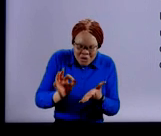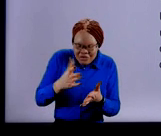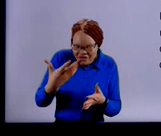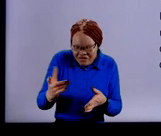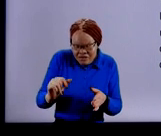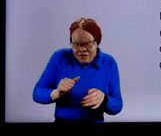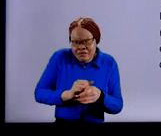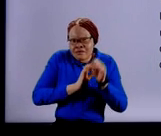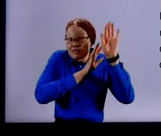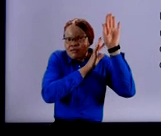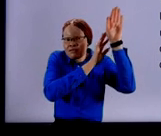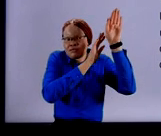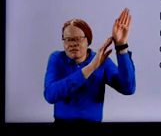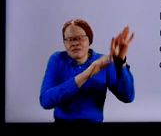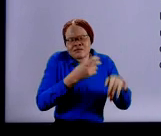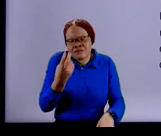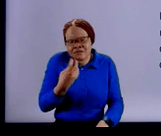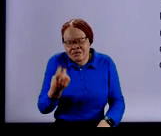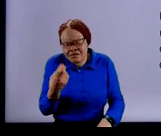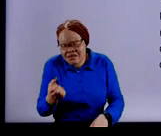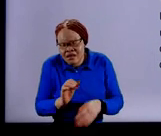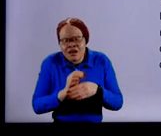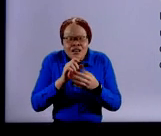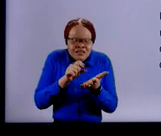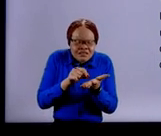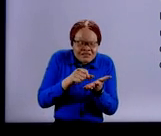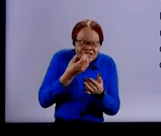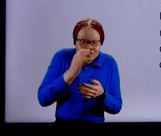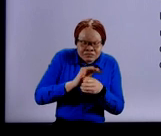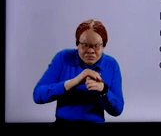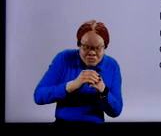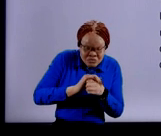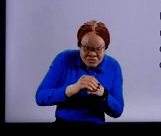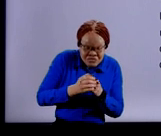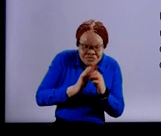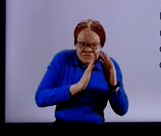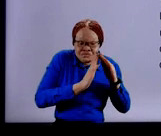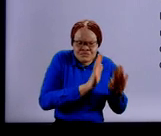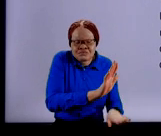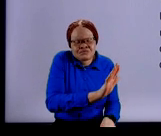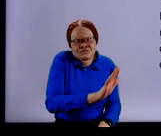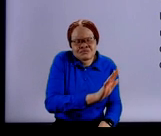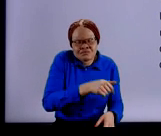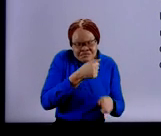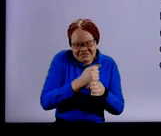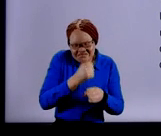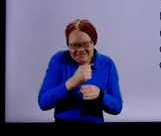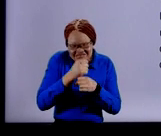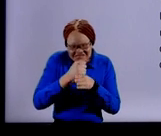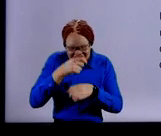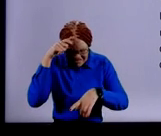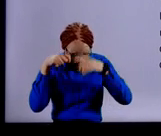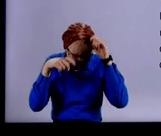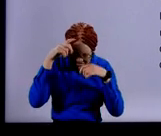sua casinha e saía para o campo à procura de sementes e frutos para sua dispensa eu